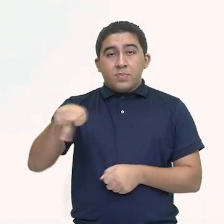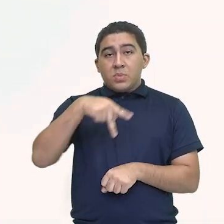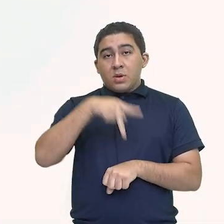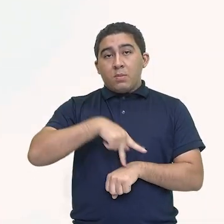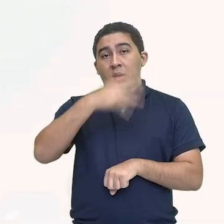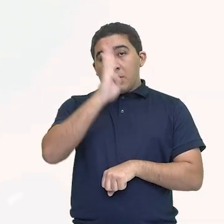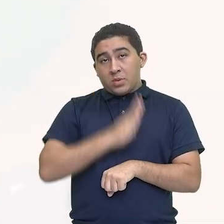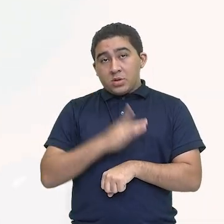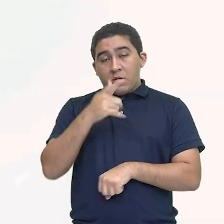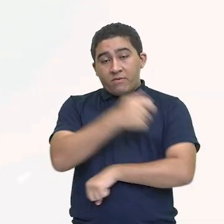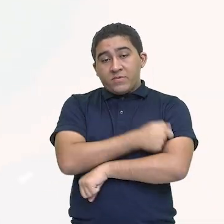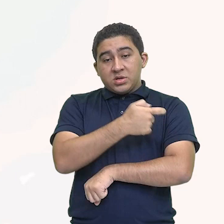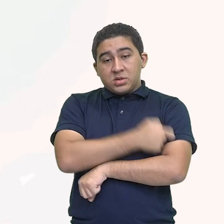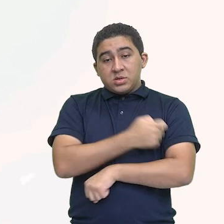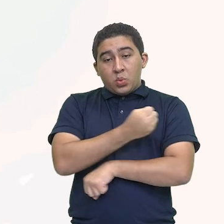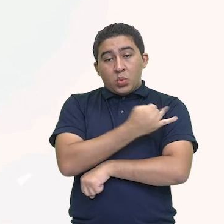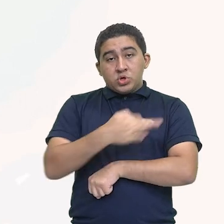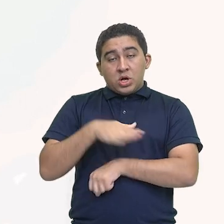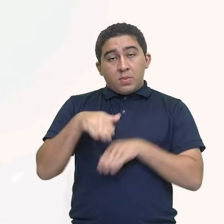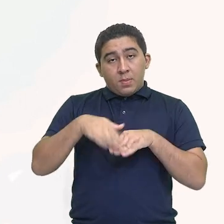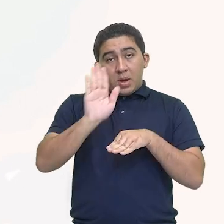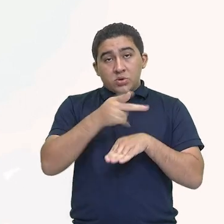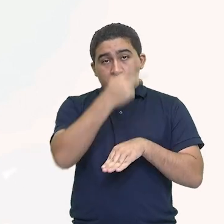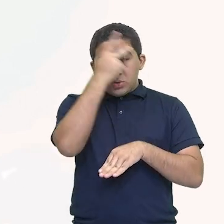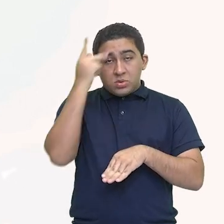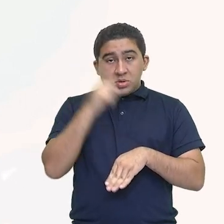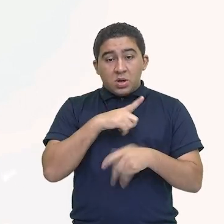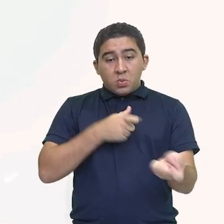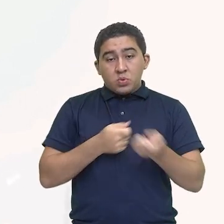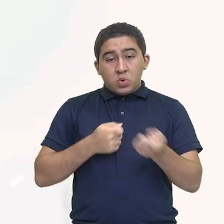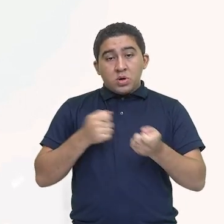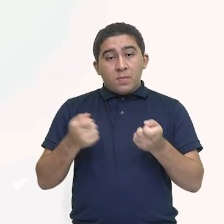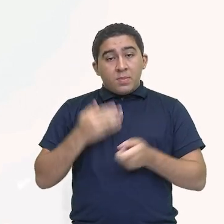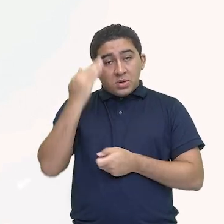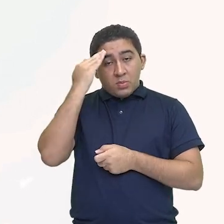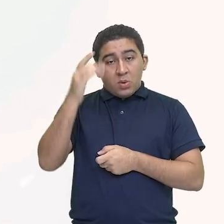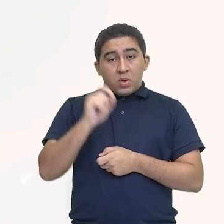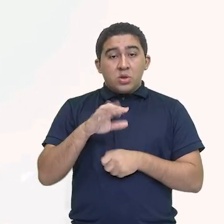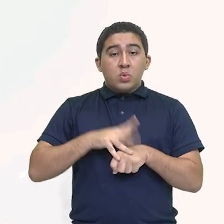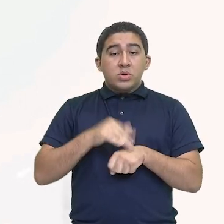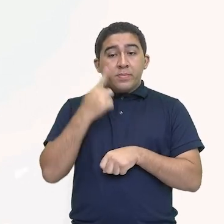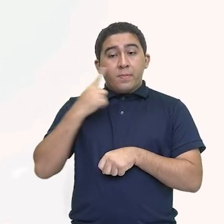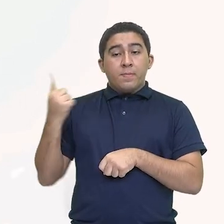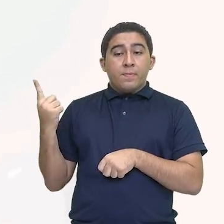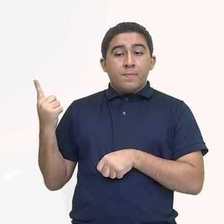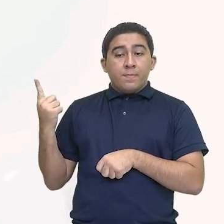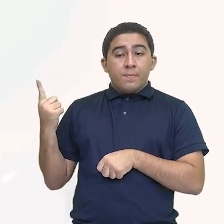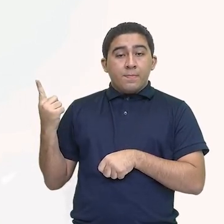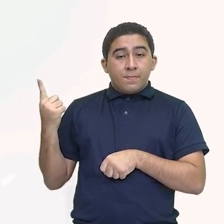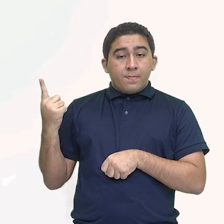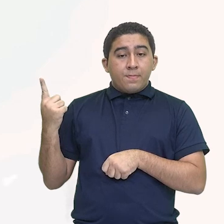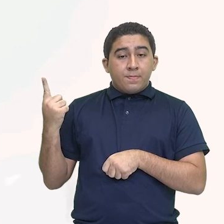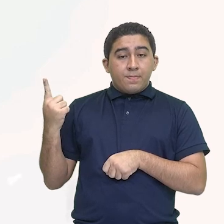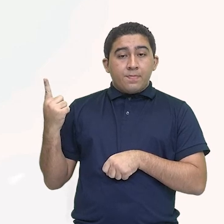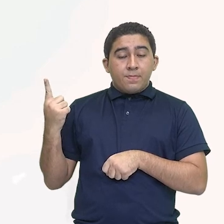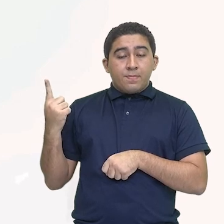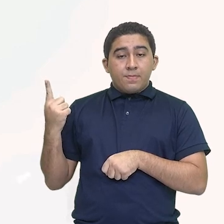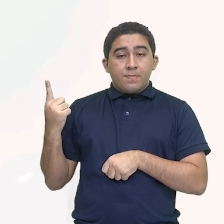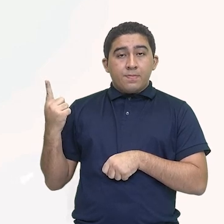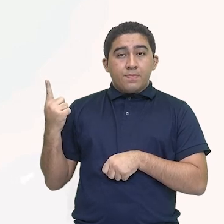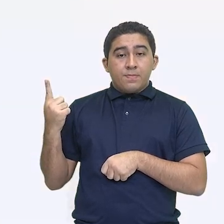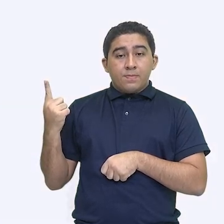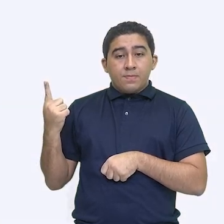a vacinação em massa também foi responsável pelo controle da poliomielite, paralisia infantil e da síndrome da